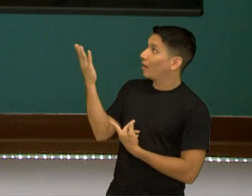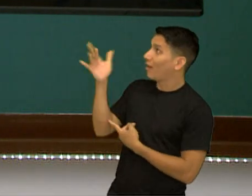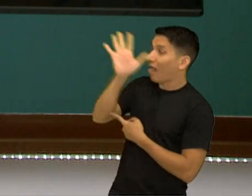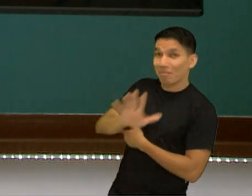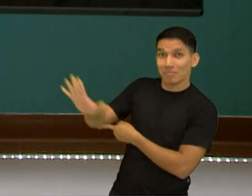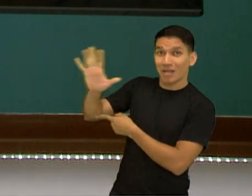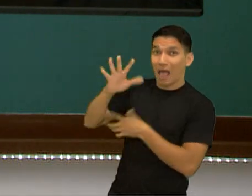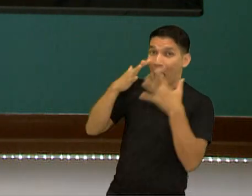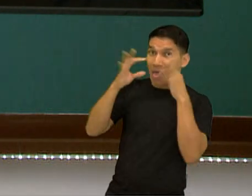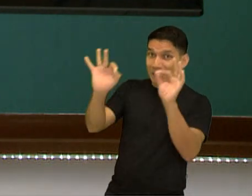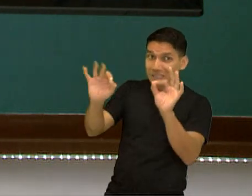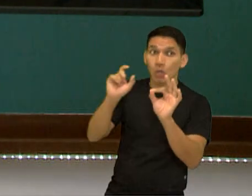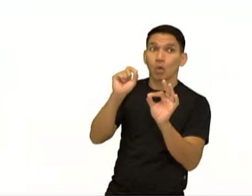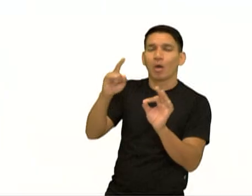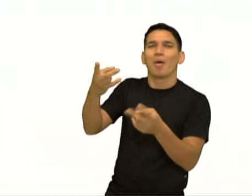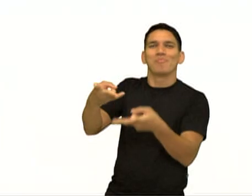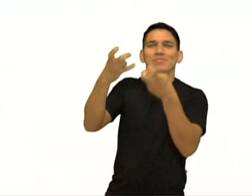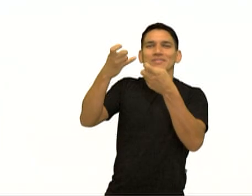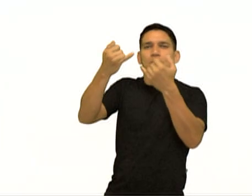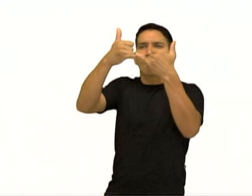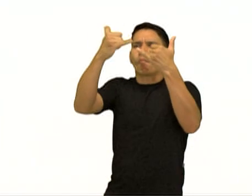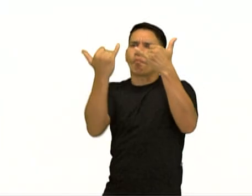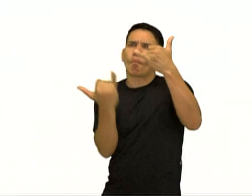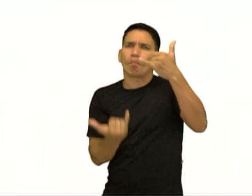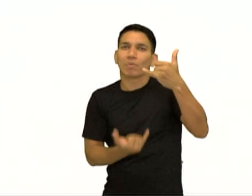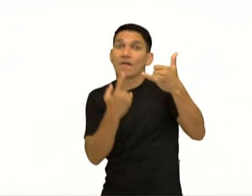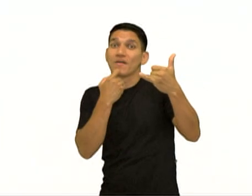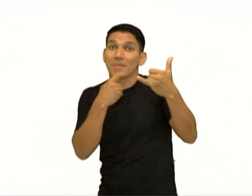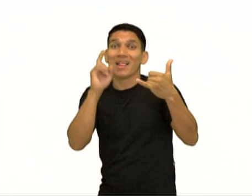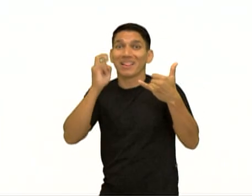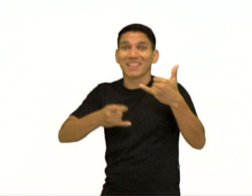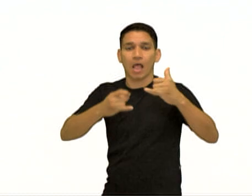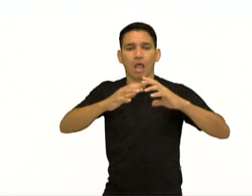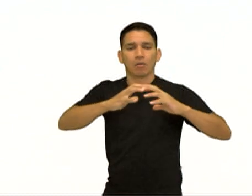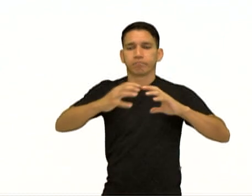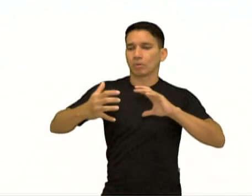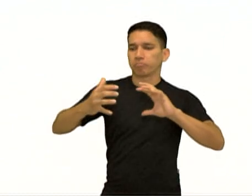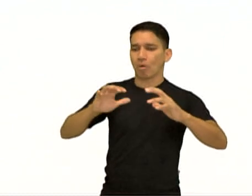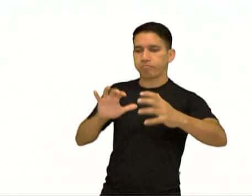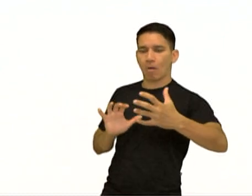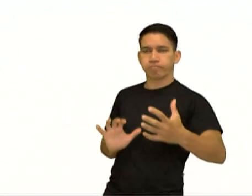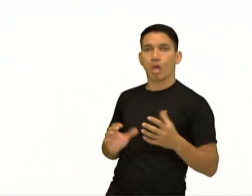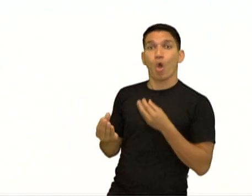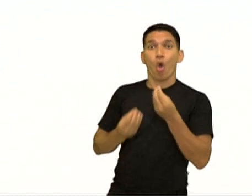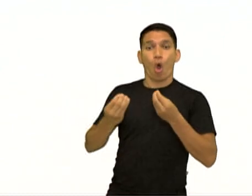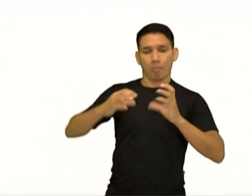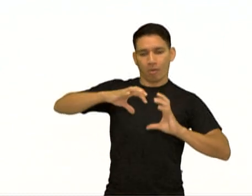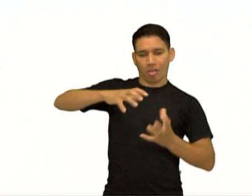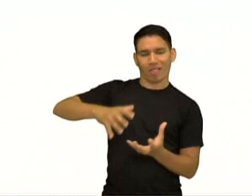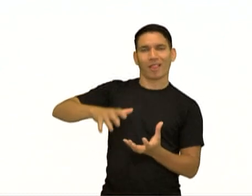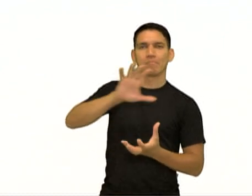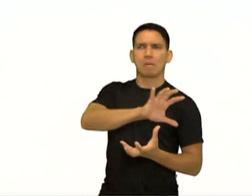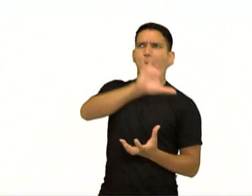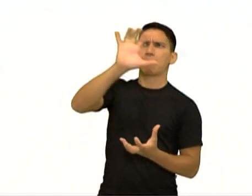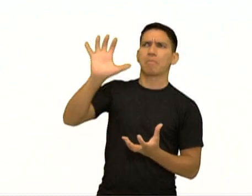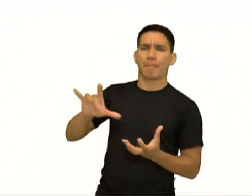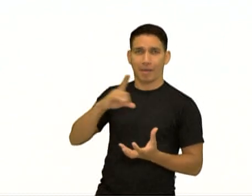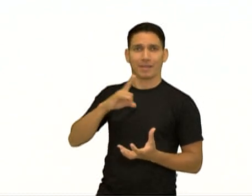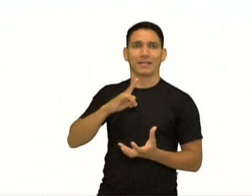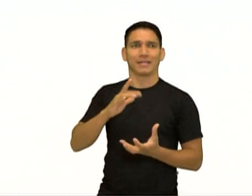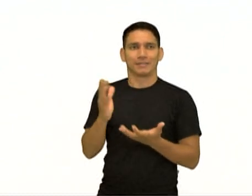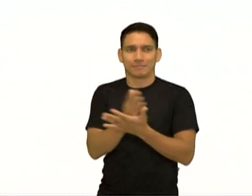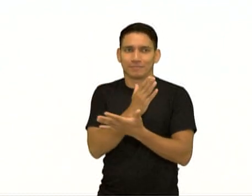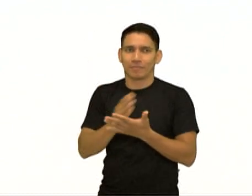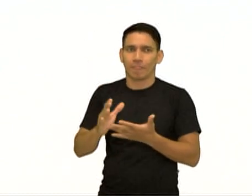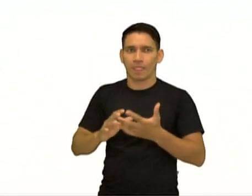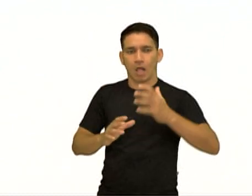bastante atenção, você vai perceber como essas placas tectônicas elas estão organizadas na superfície do nosso planeta. Nós temos